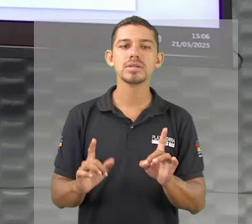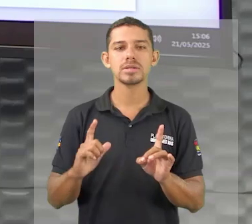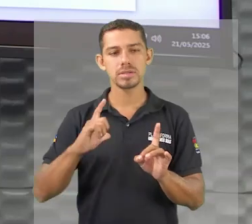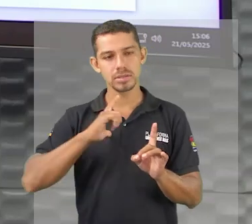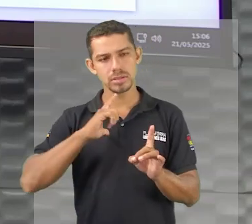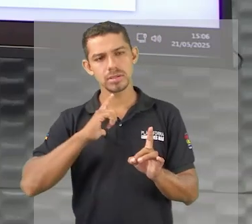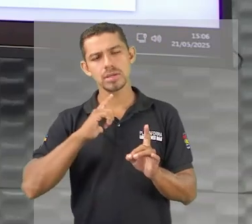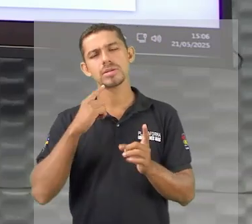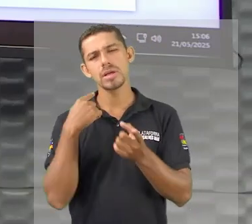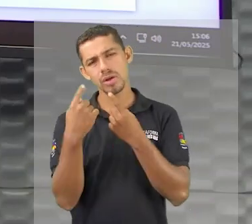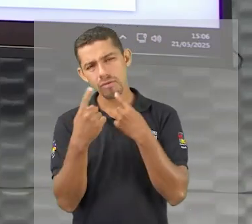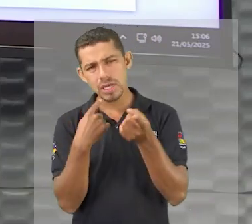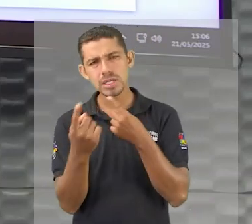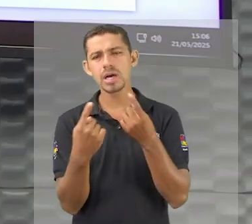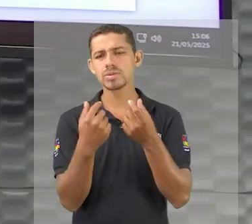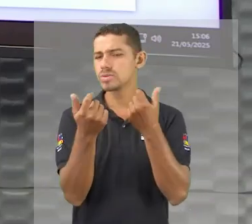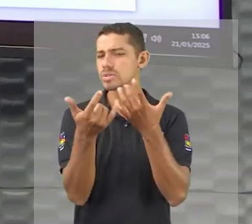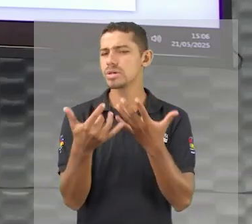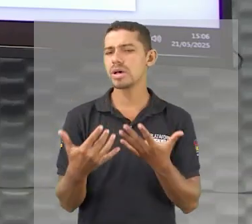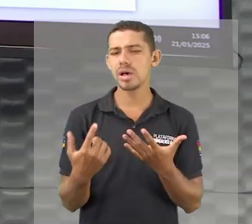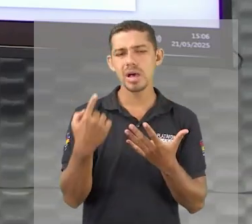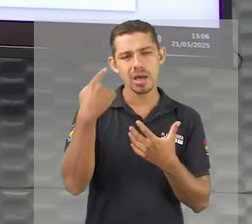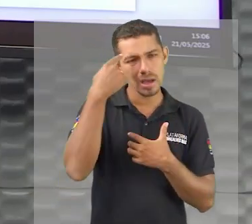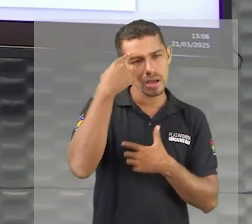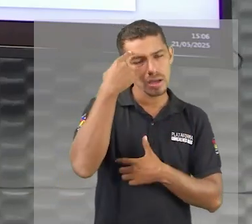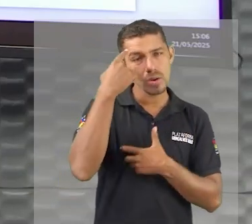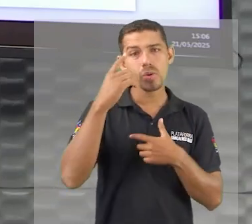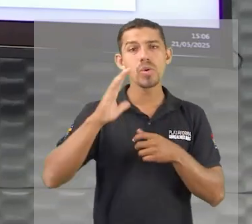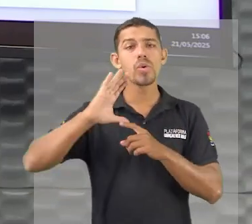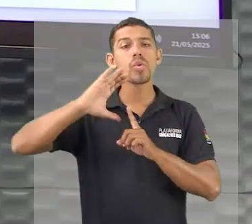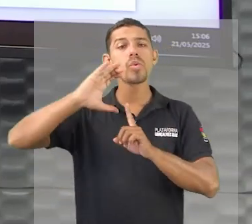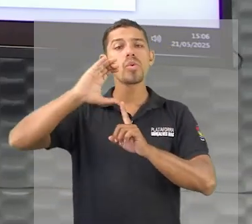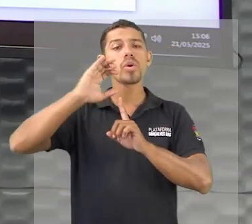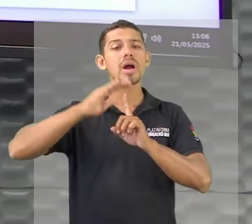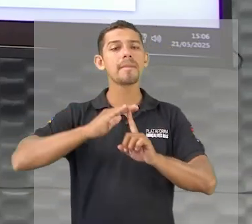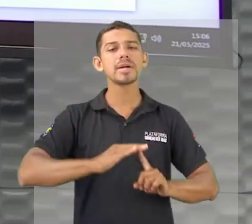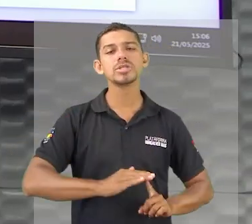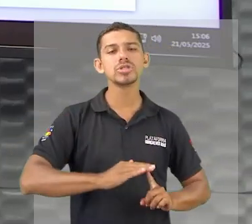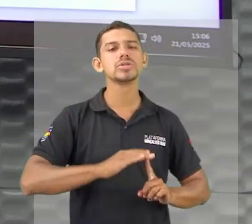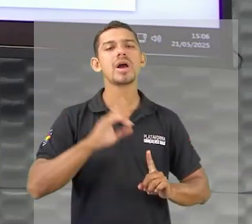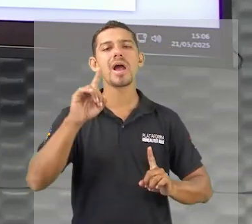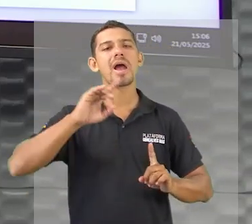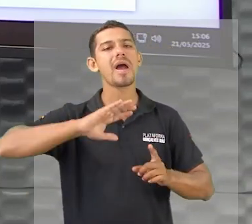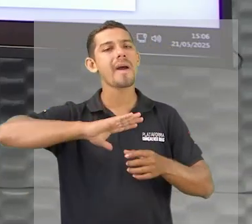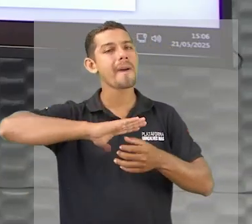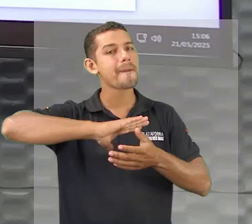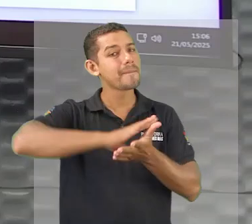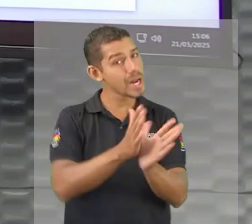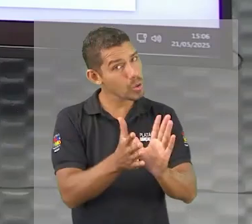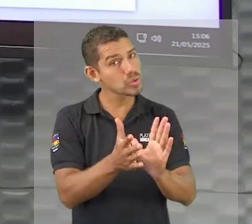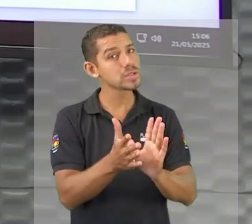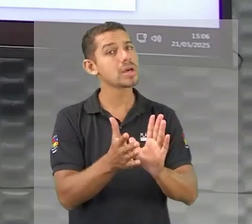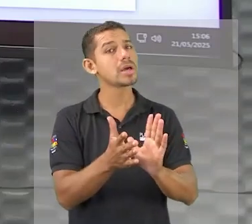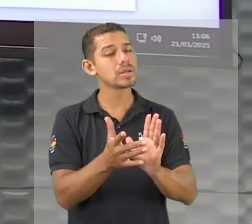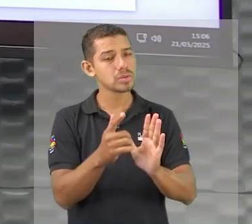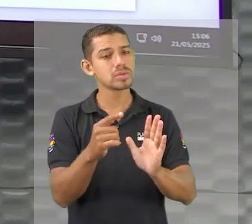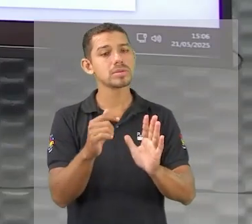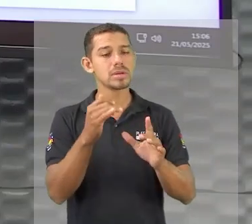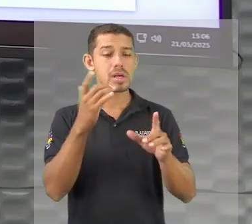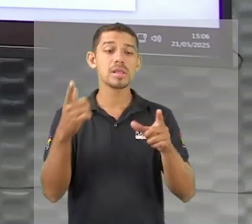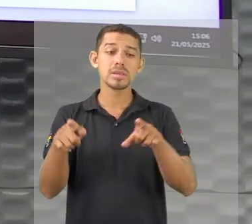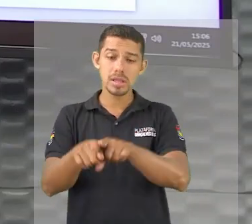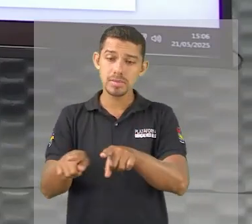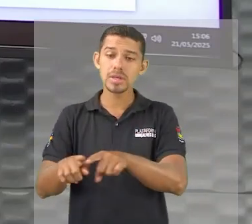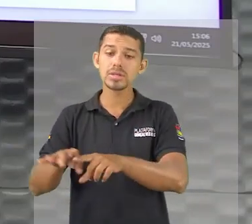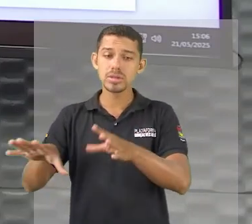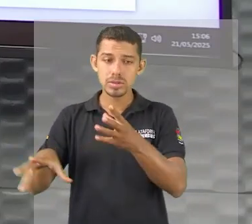tem conversado muito sobre isso, né, para pensar o capacitismo enquanto um preconceito contra pessoas que têm deficiência. Eu também